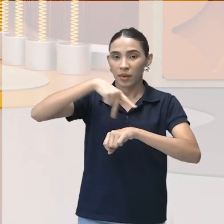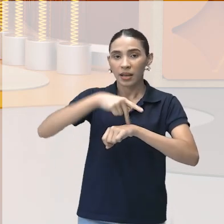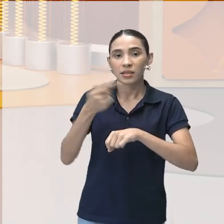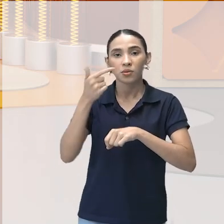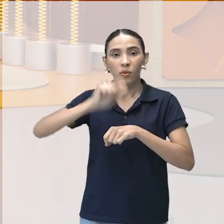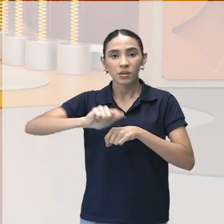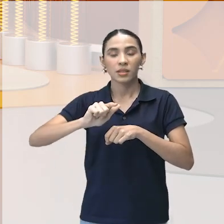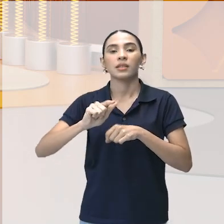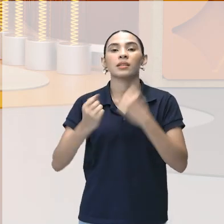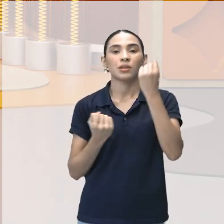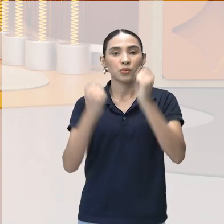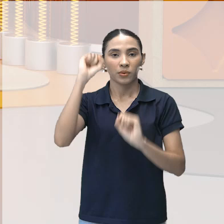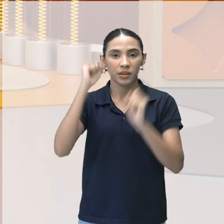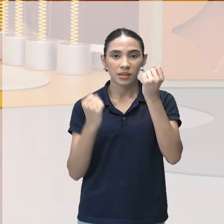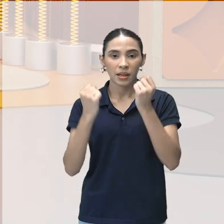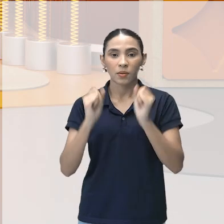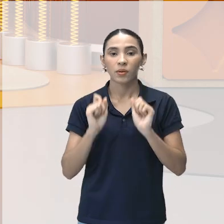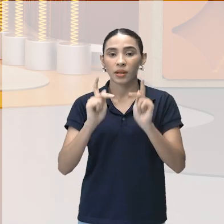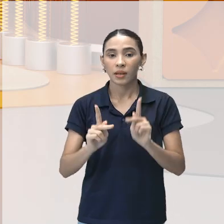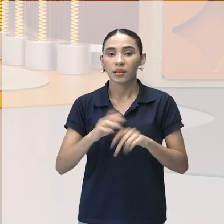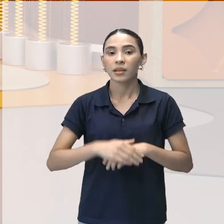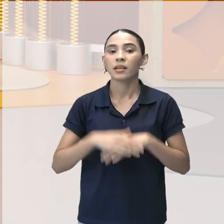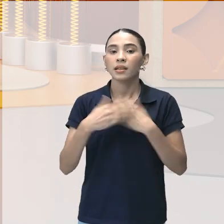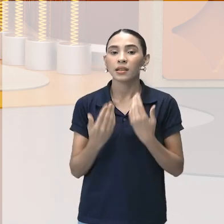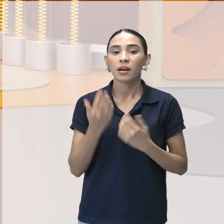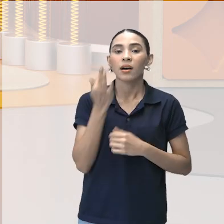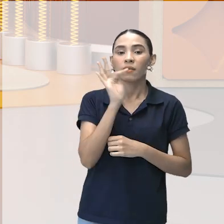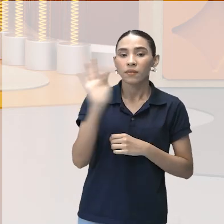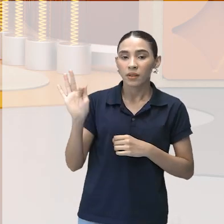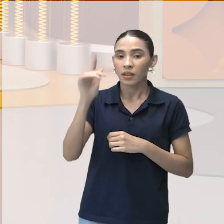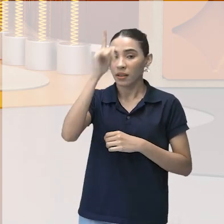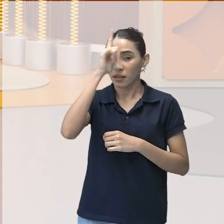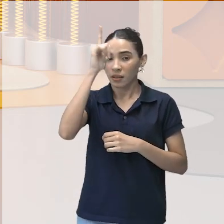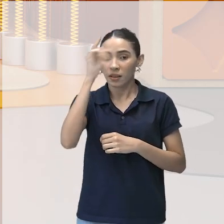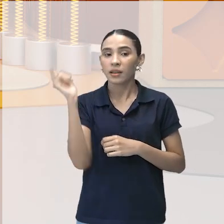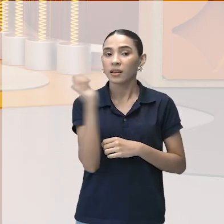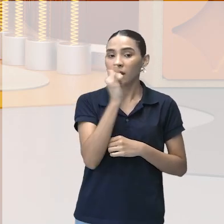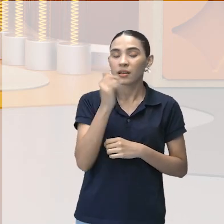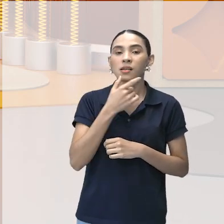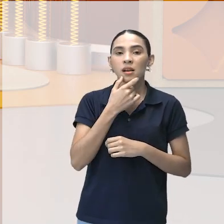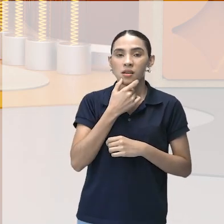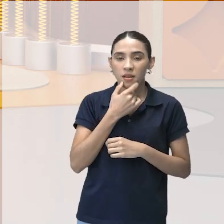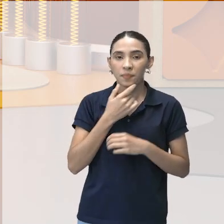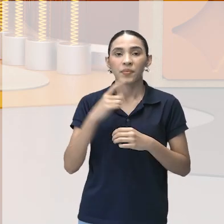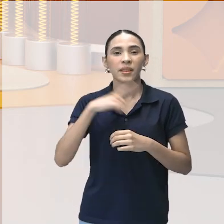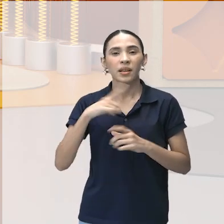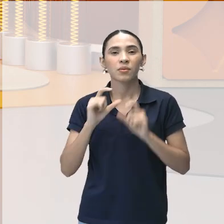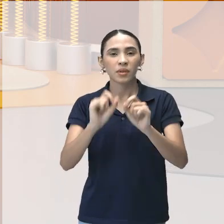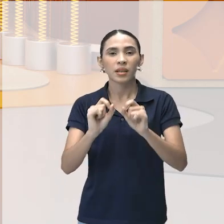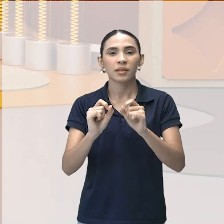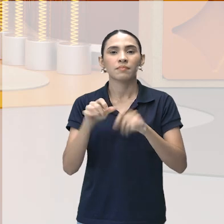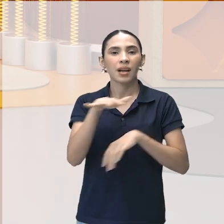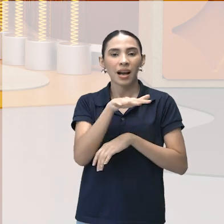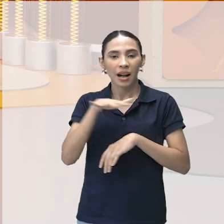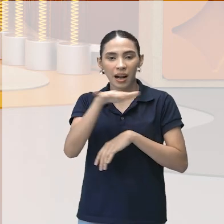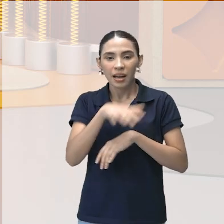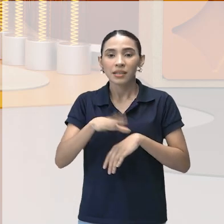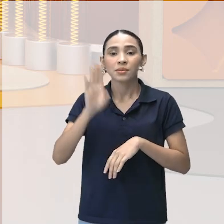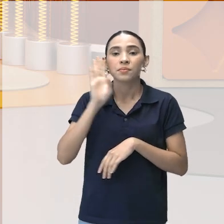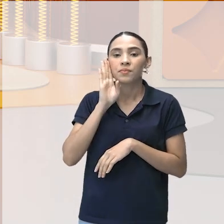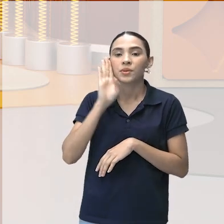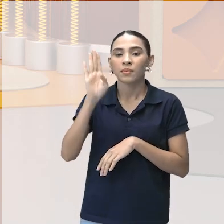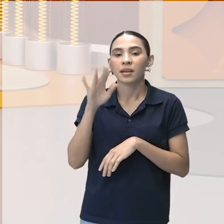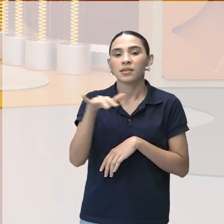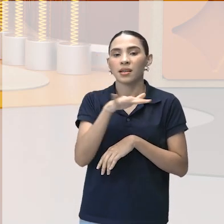industrializar, certo? Bem, Reino Unido, França, Alemanha e Itália abrigam ali em seus territórios as